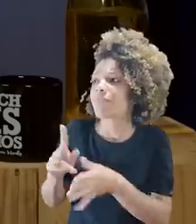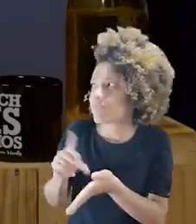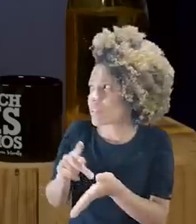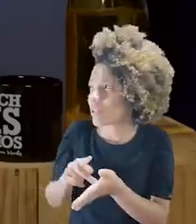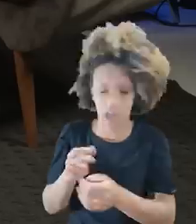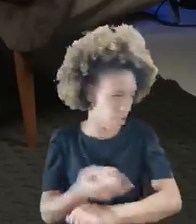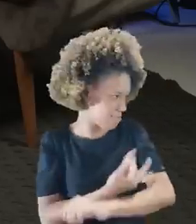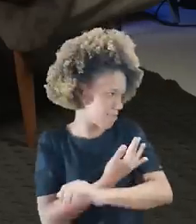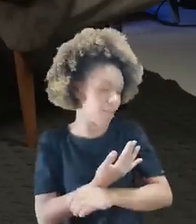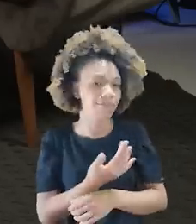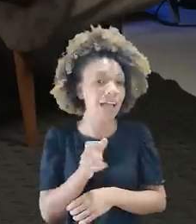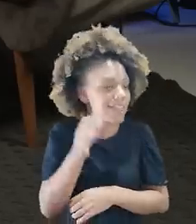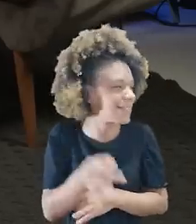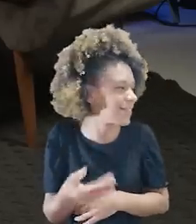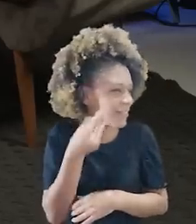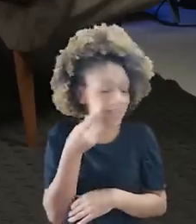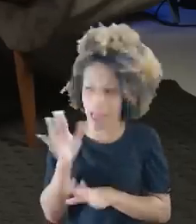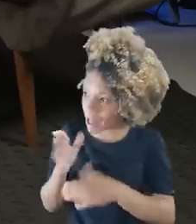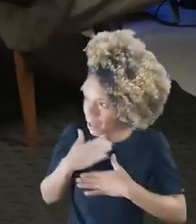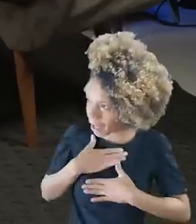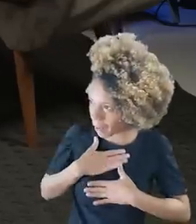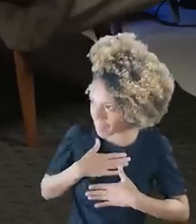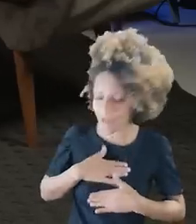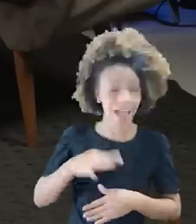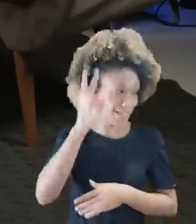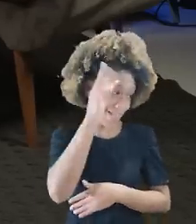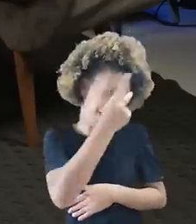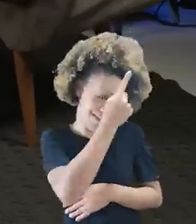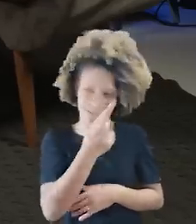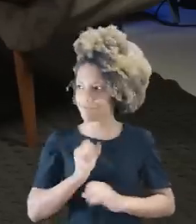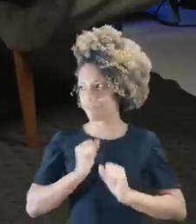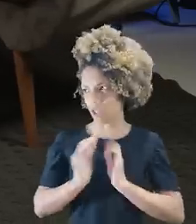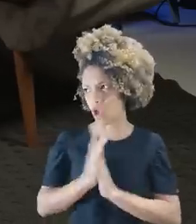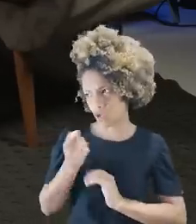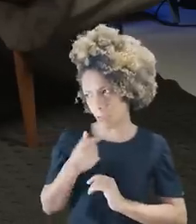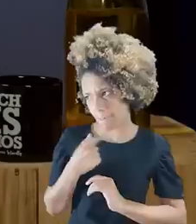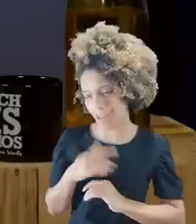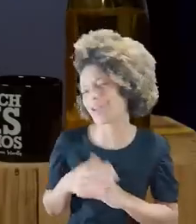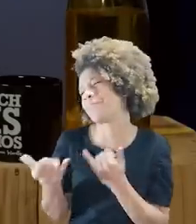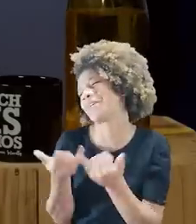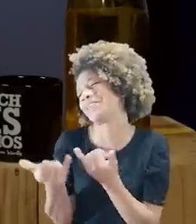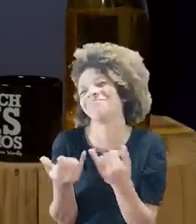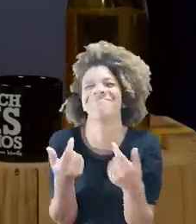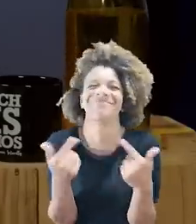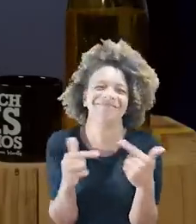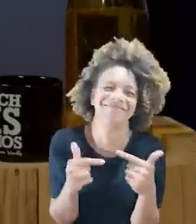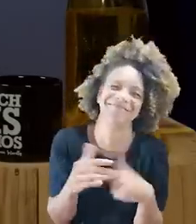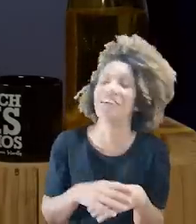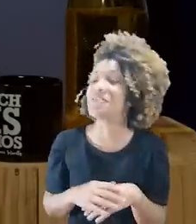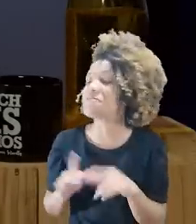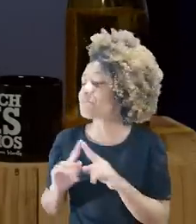não Essência tô tentando acertar as palavras deixa calma você mais ansioso do que eu tomou remédio hoje tô brincando e